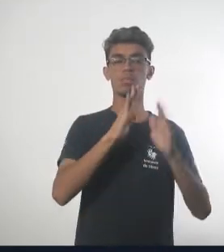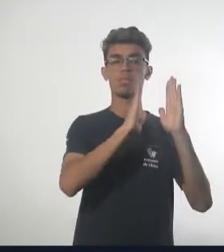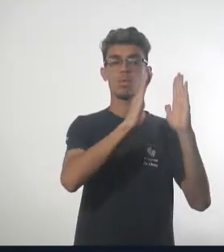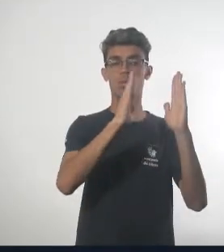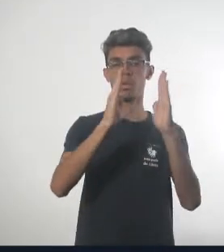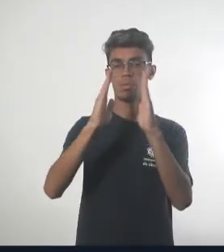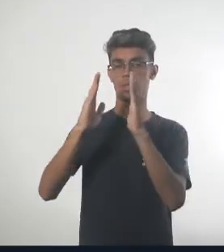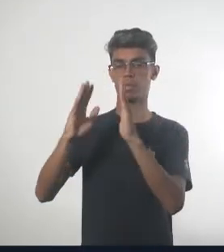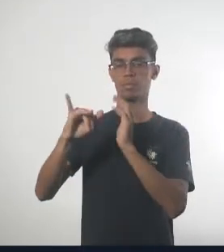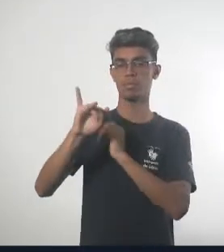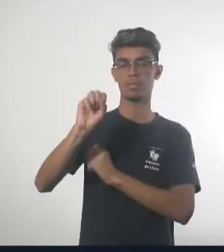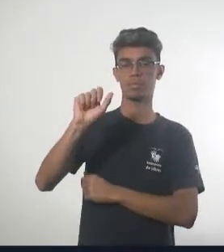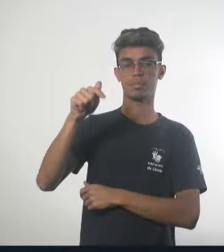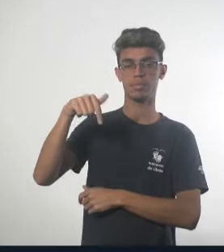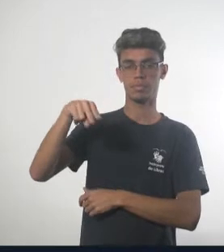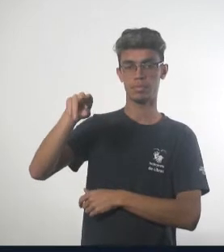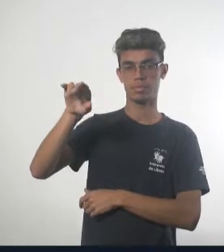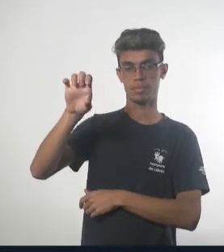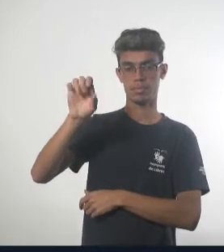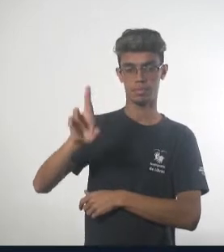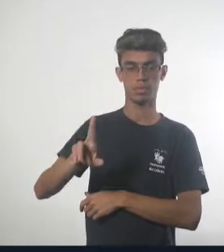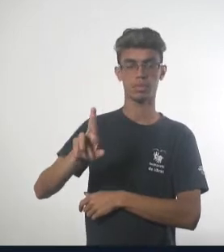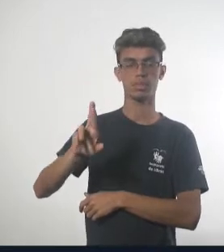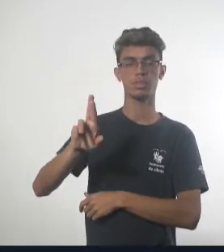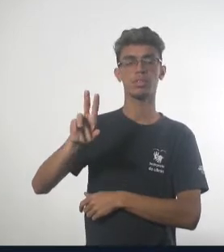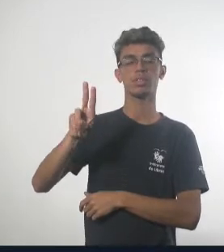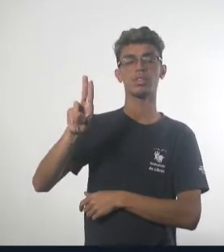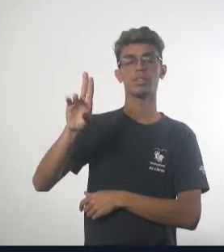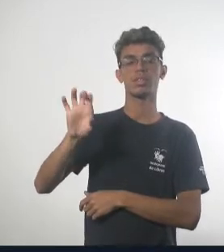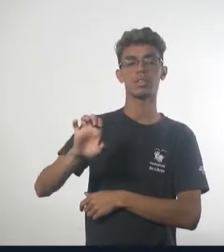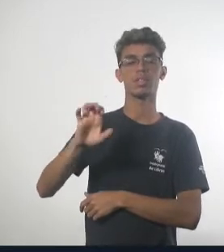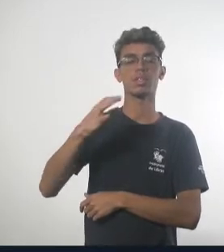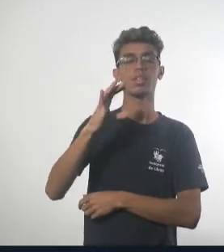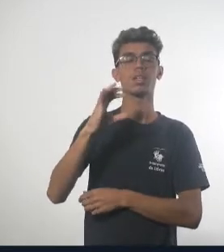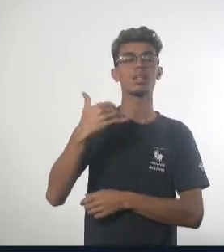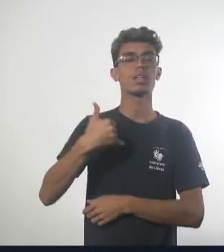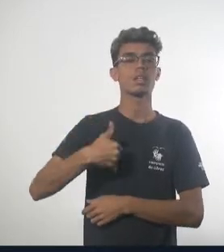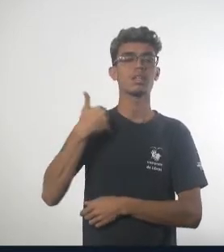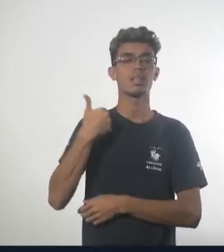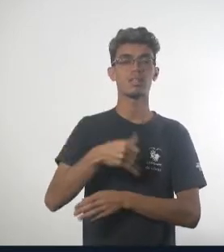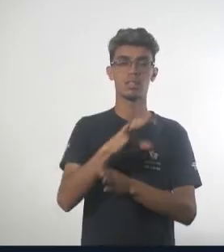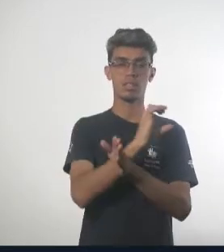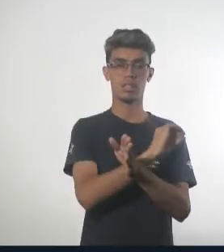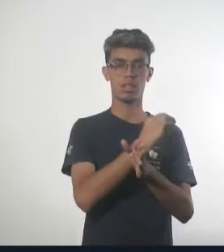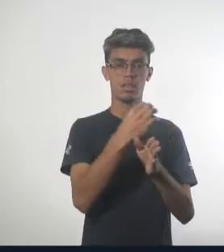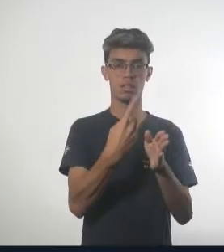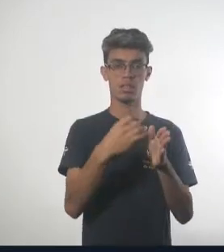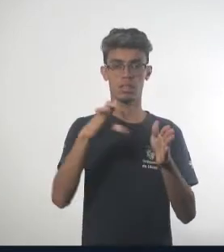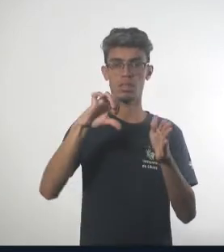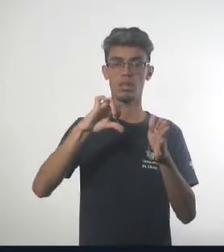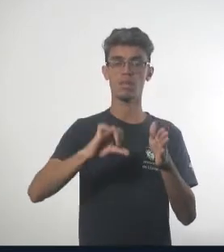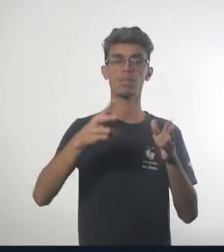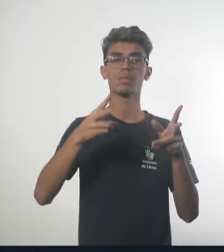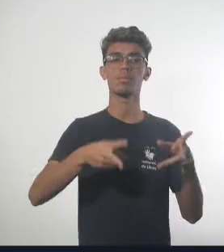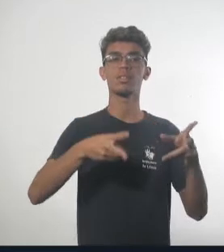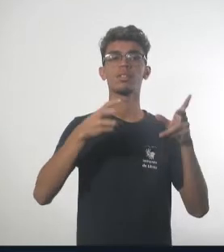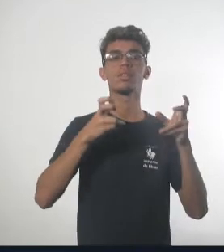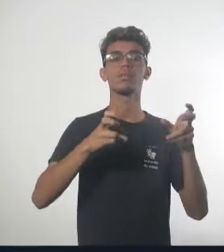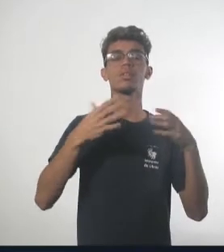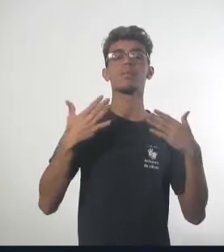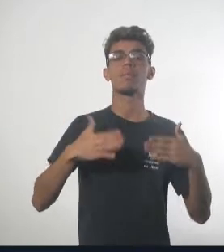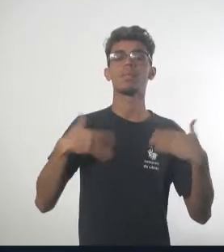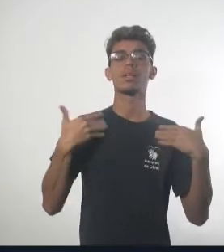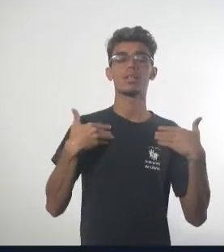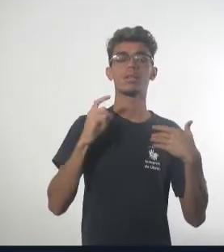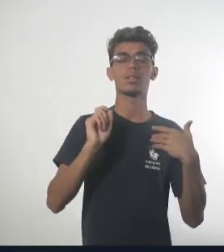dos casos de SRAG hospitalizados nesses indivíduos aí de 0 a 19 anos, e a gente nota que o que impacta mesmo nesses dados